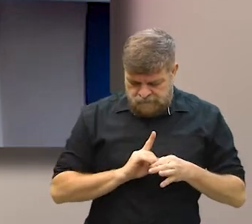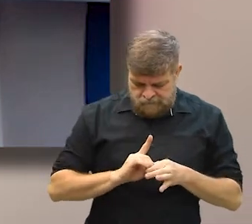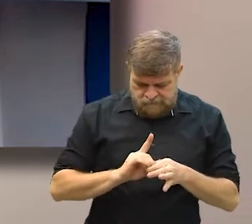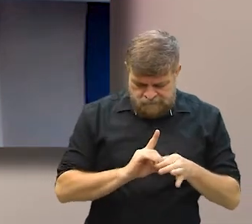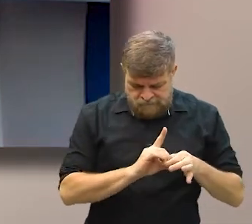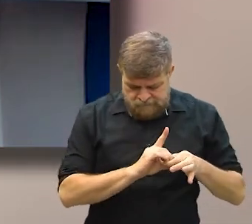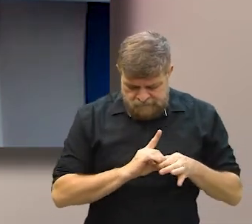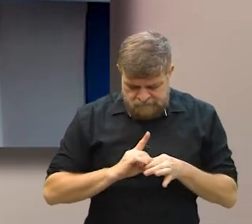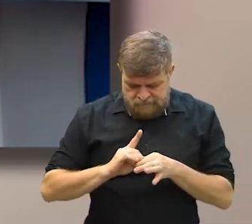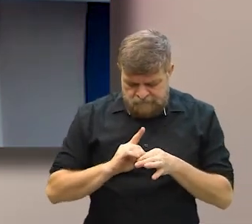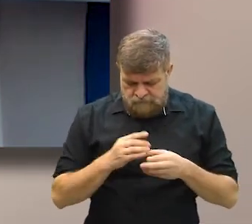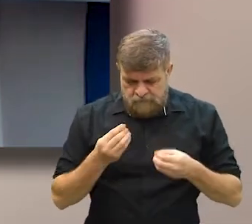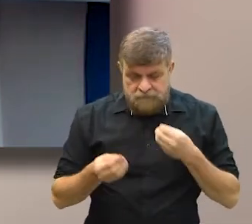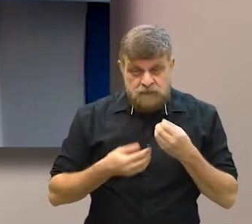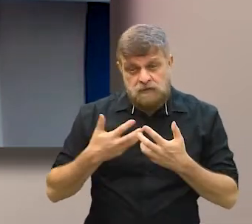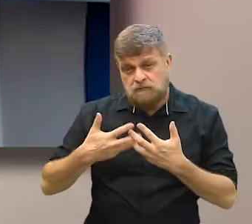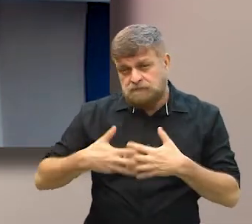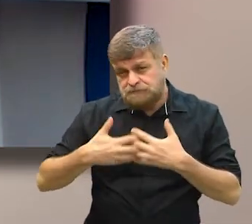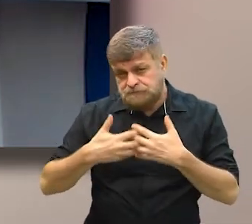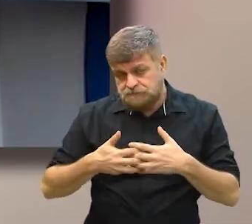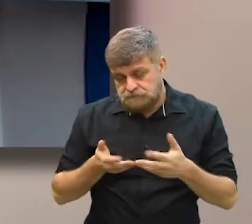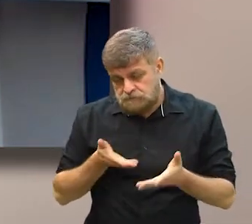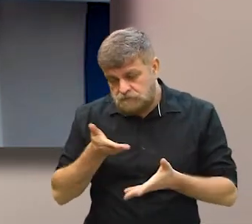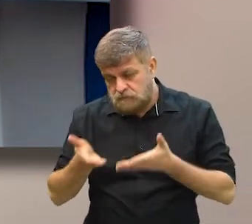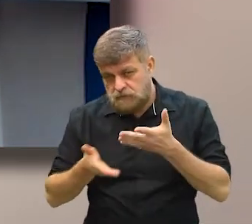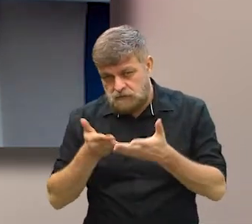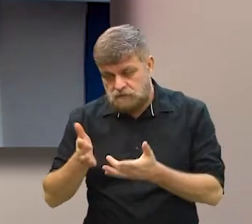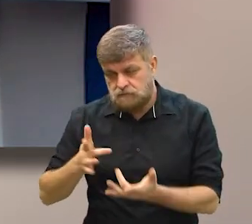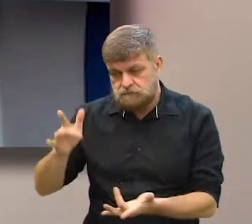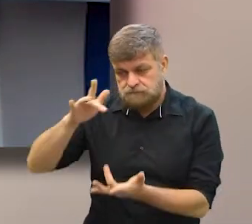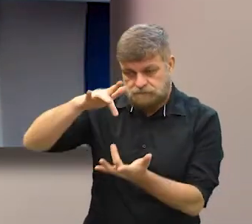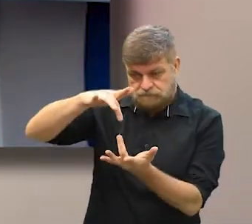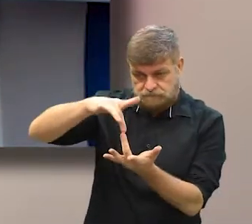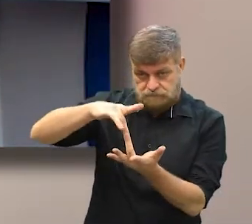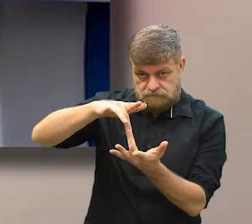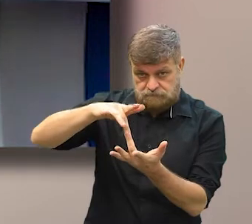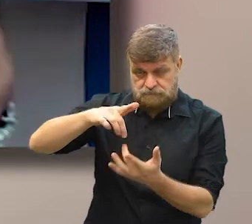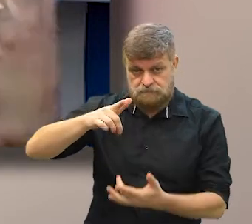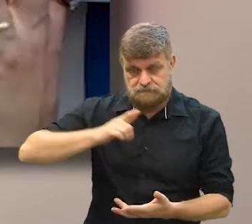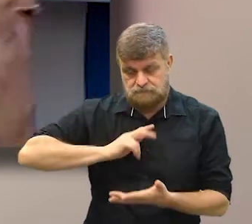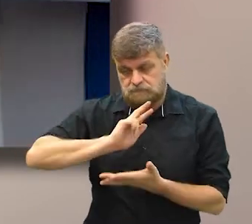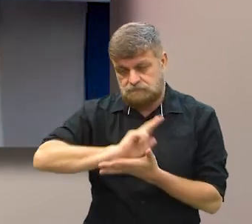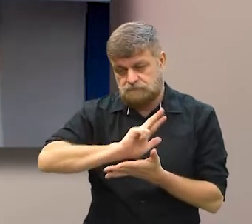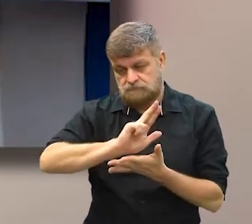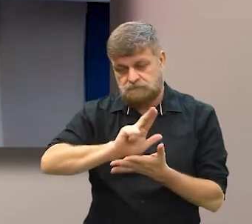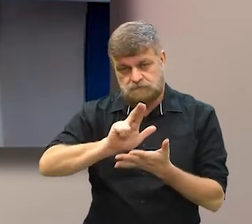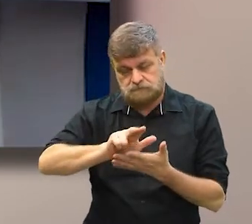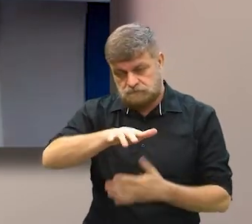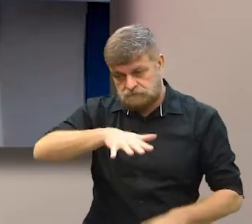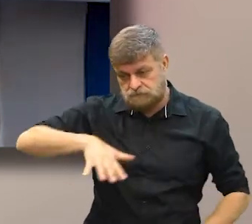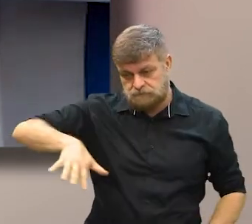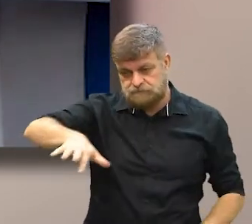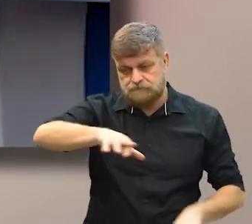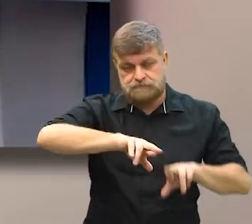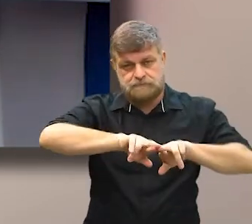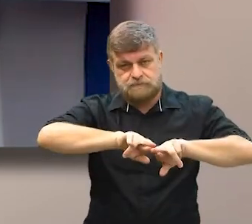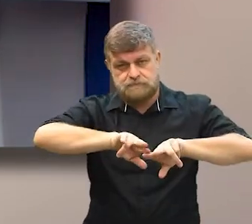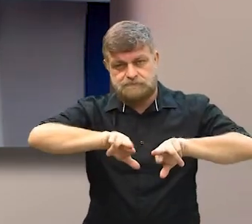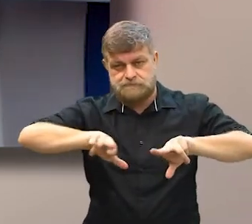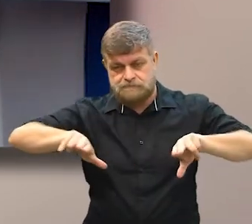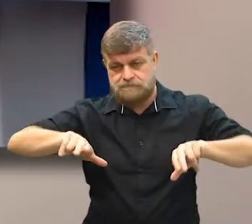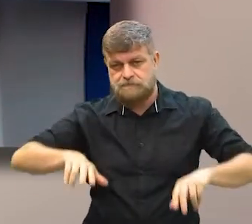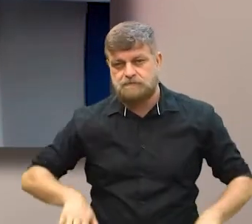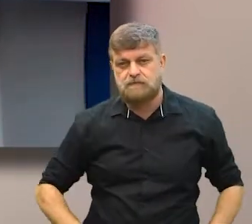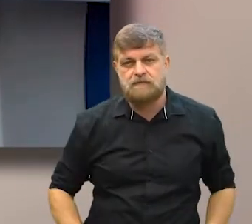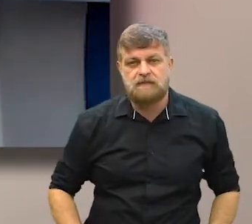como que a terapia holística age? Ela atua em diversos campos, tanto no